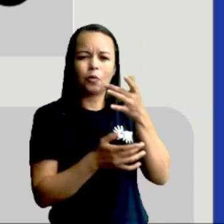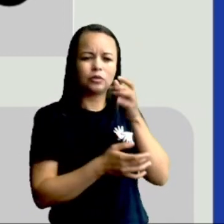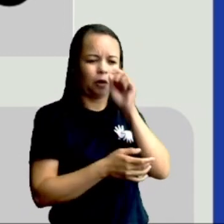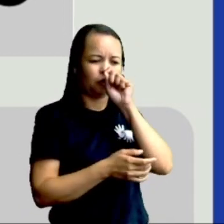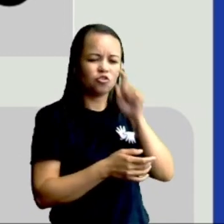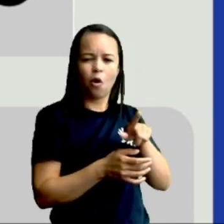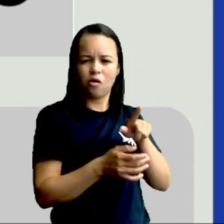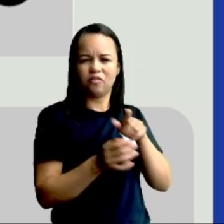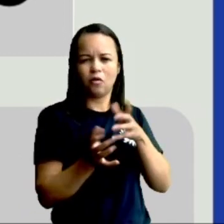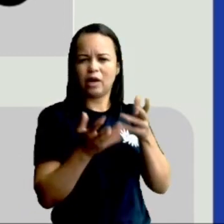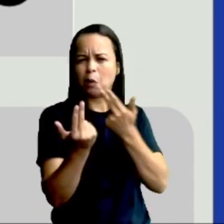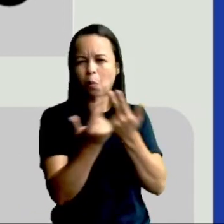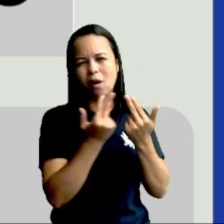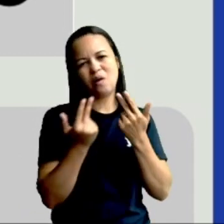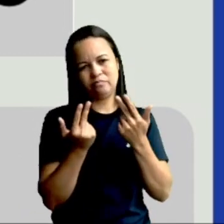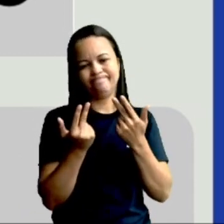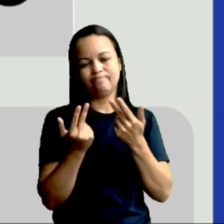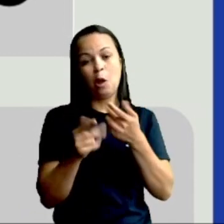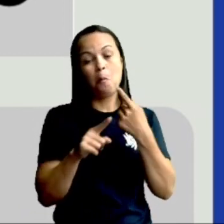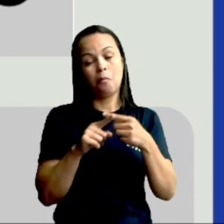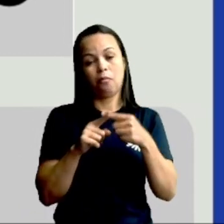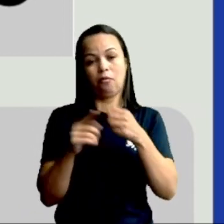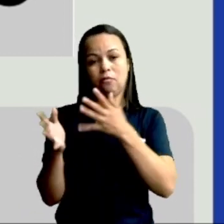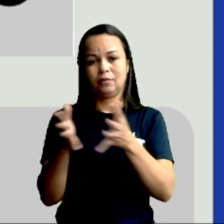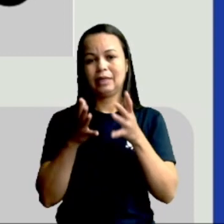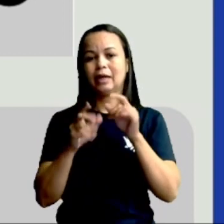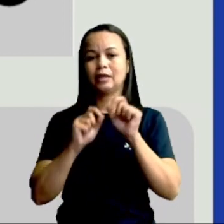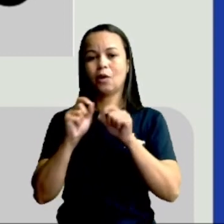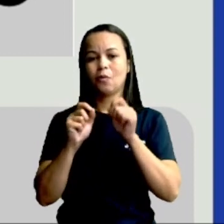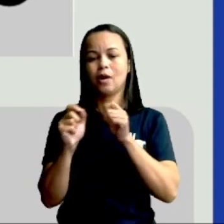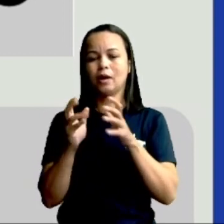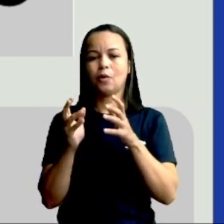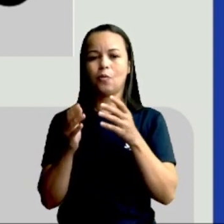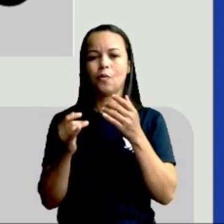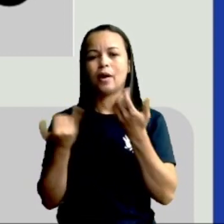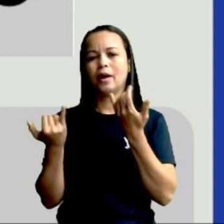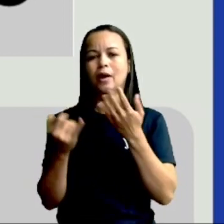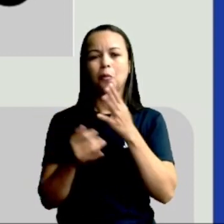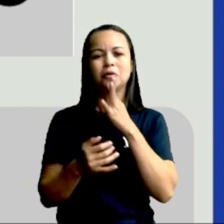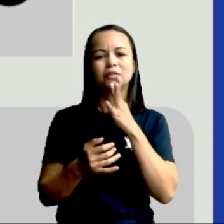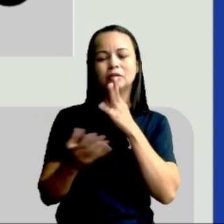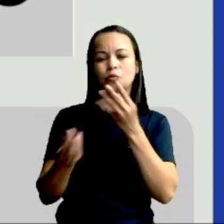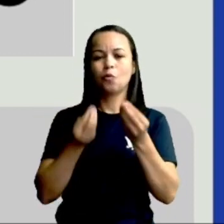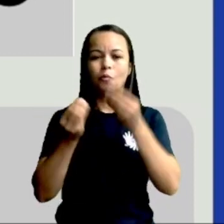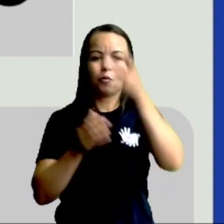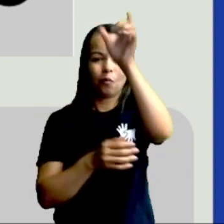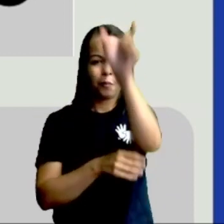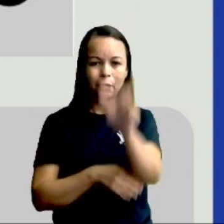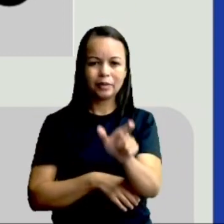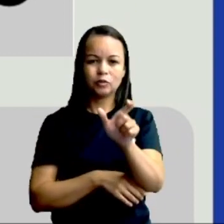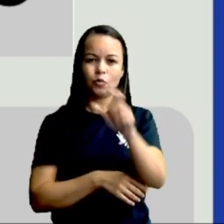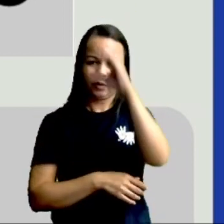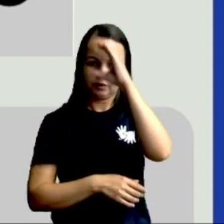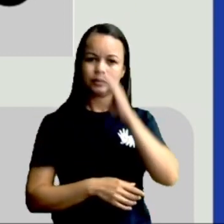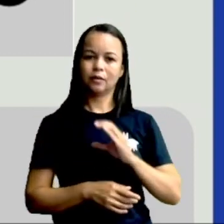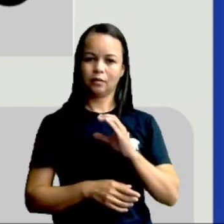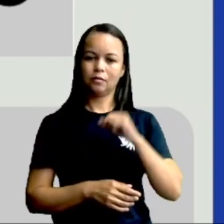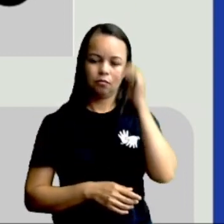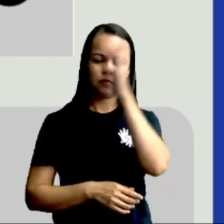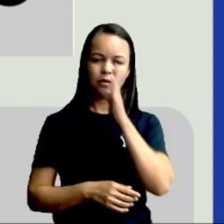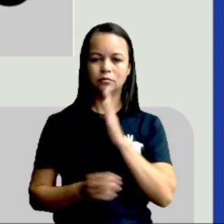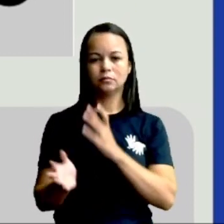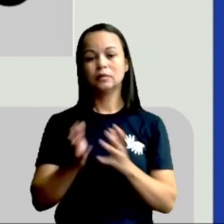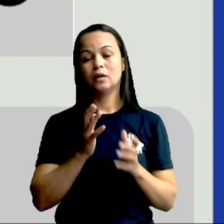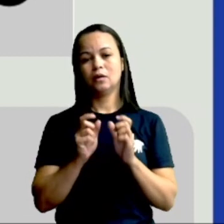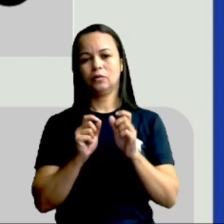que aconteceu, porque eles não eram reconhecidos cidadãos brasileiros. Então, por isso, o movimento negro,